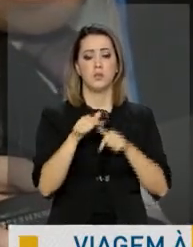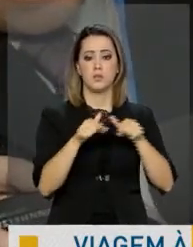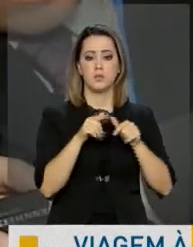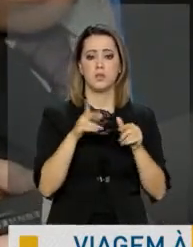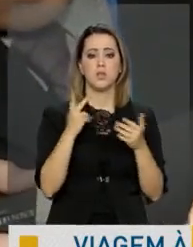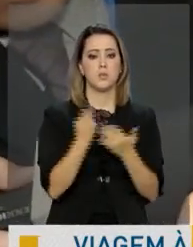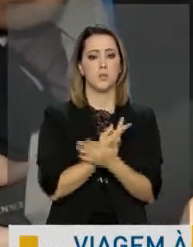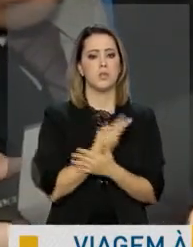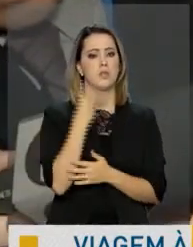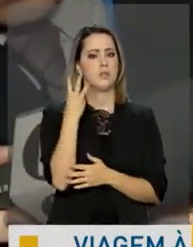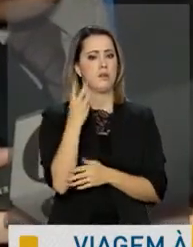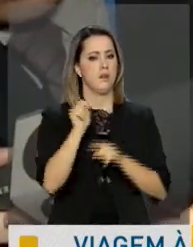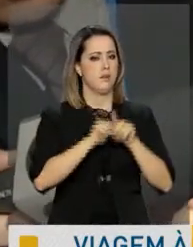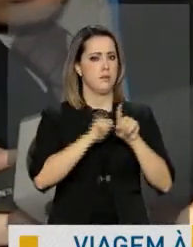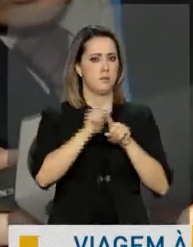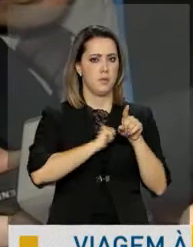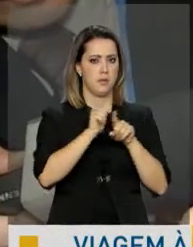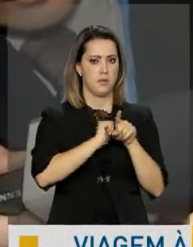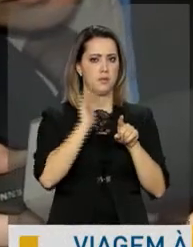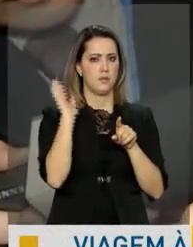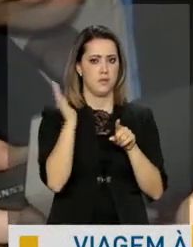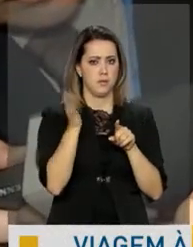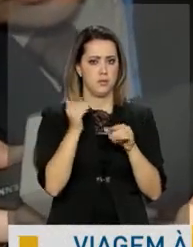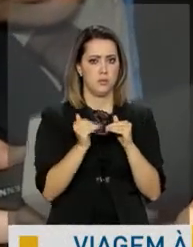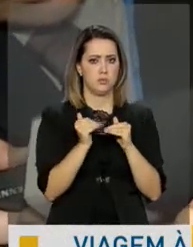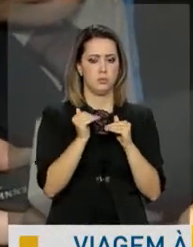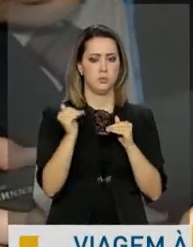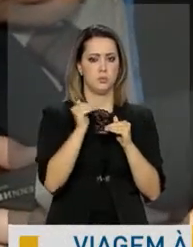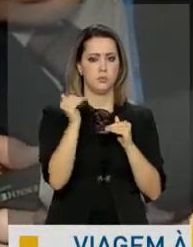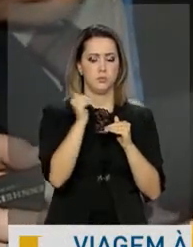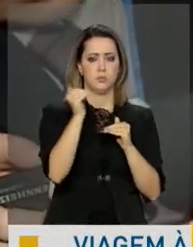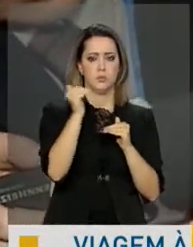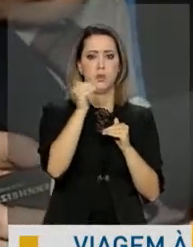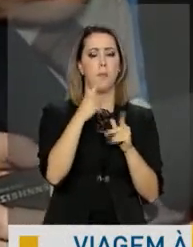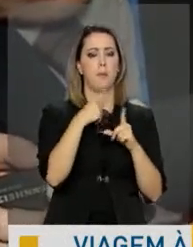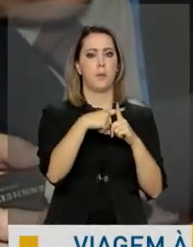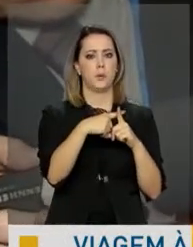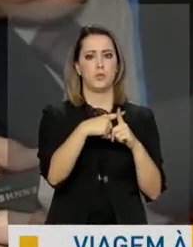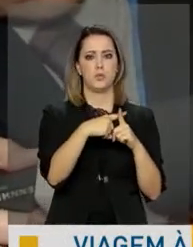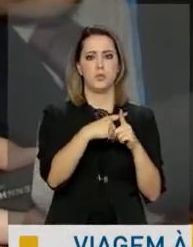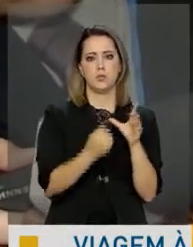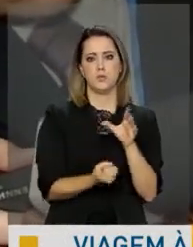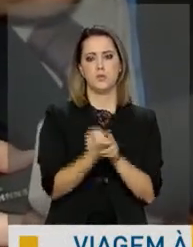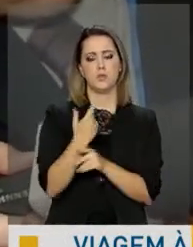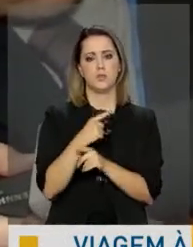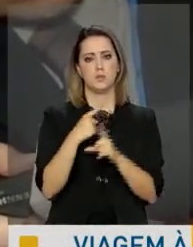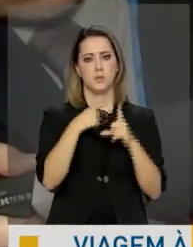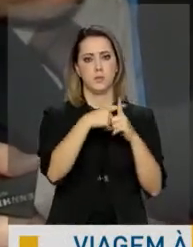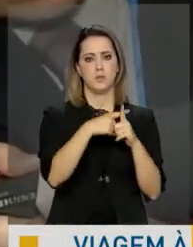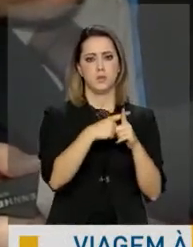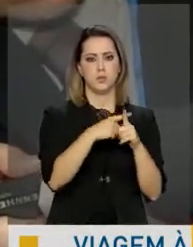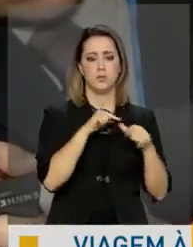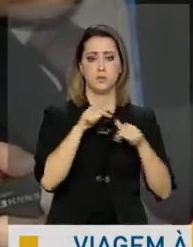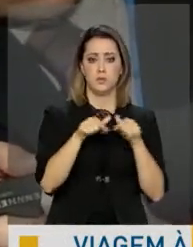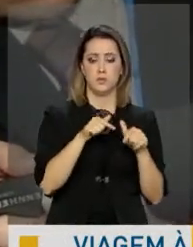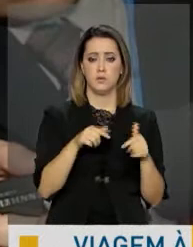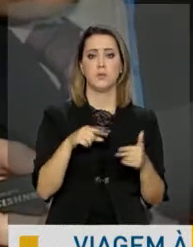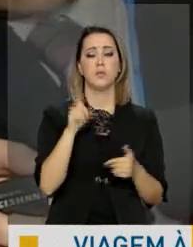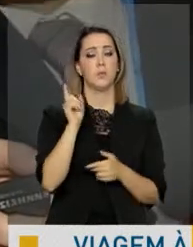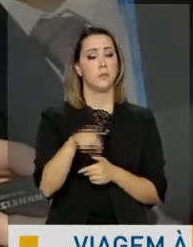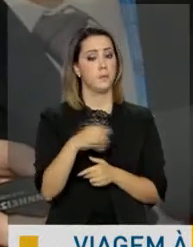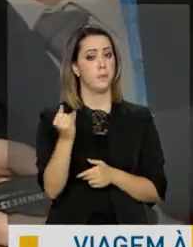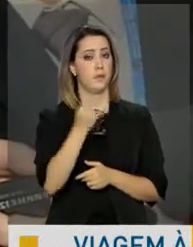tivemos 3 meses seguidos uma criação líquida positiva de empregos, depois de 3 anos. Isso é